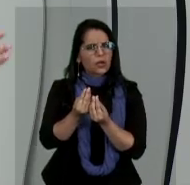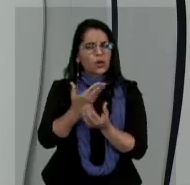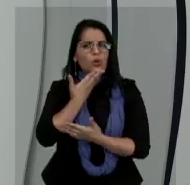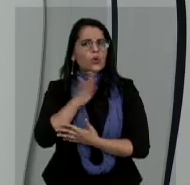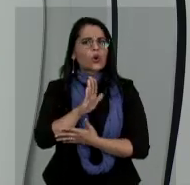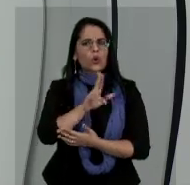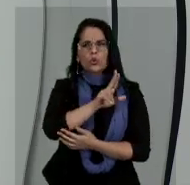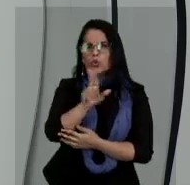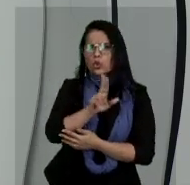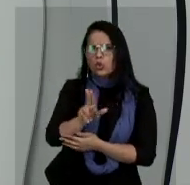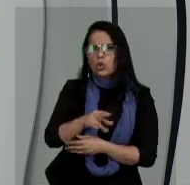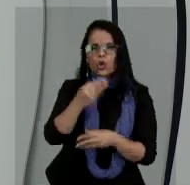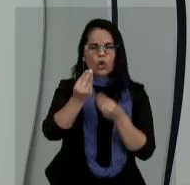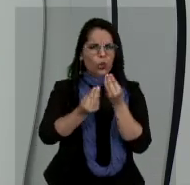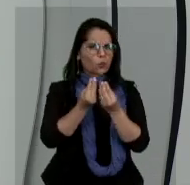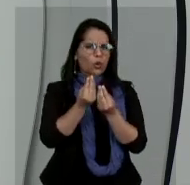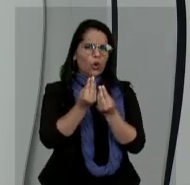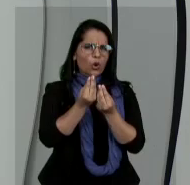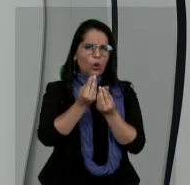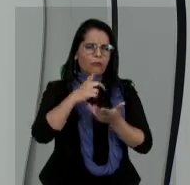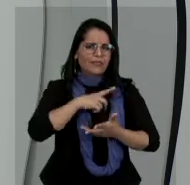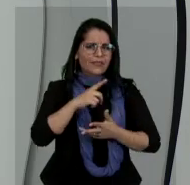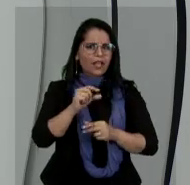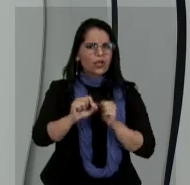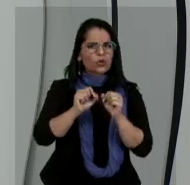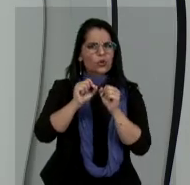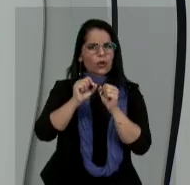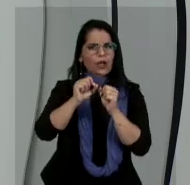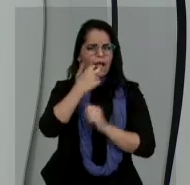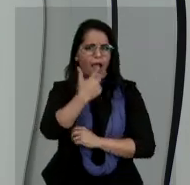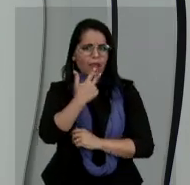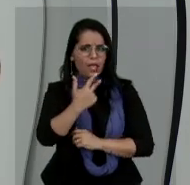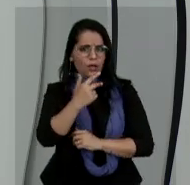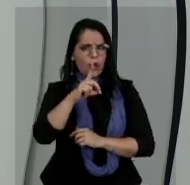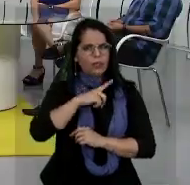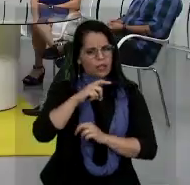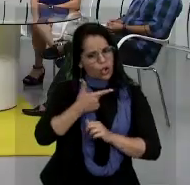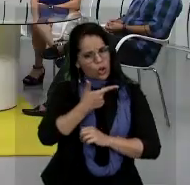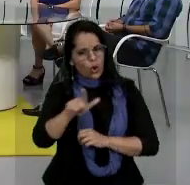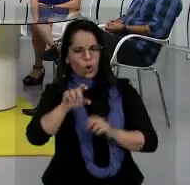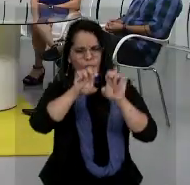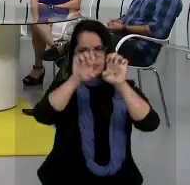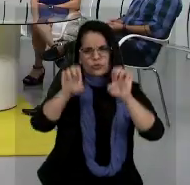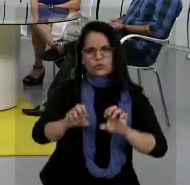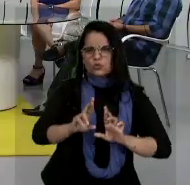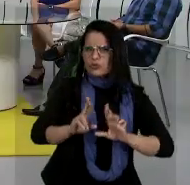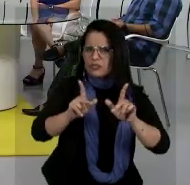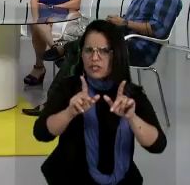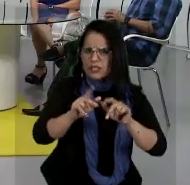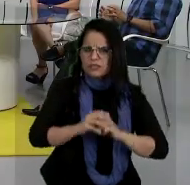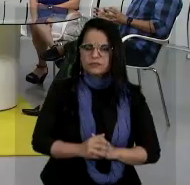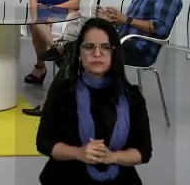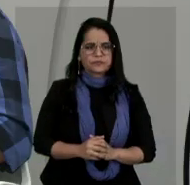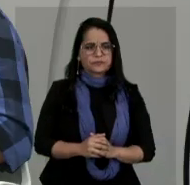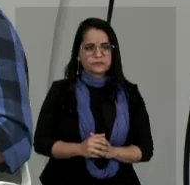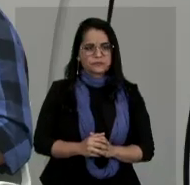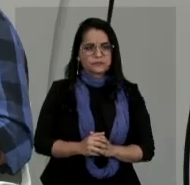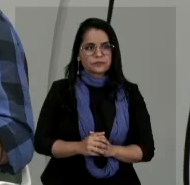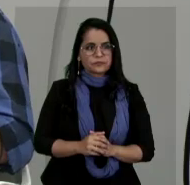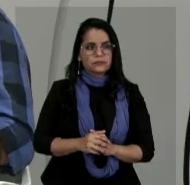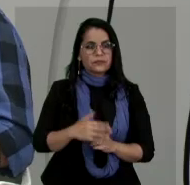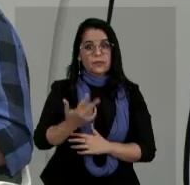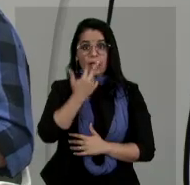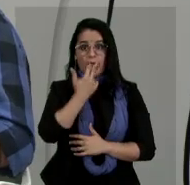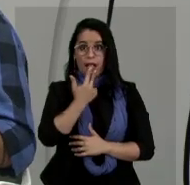qual é o nome? E tem a língua deles tem uma outra estrutura? Olha, a